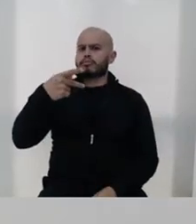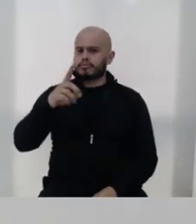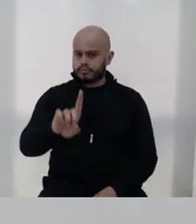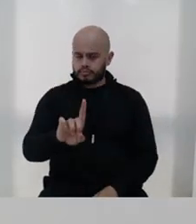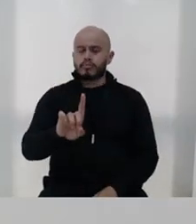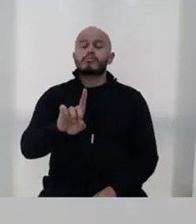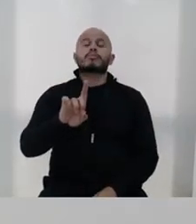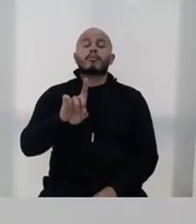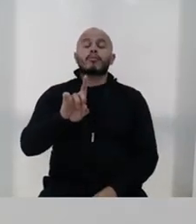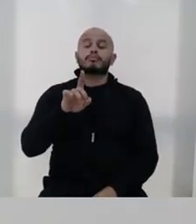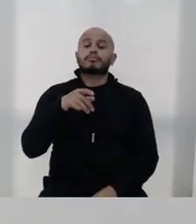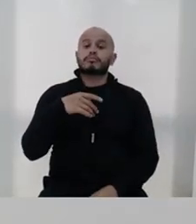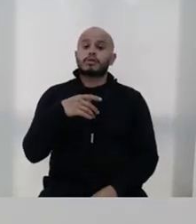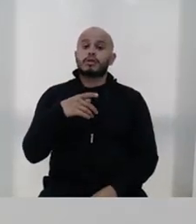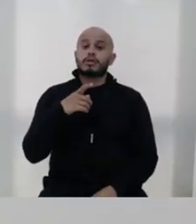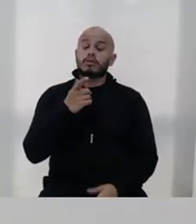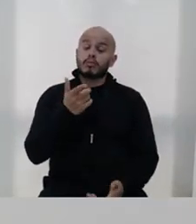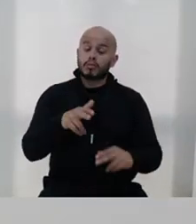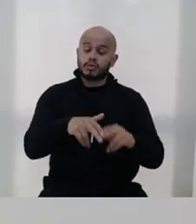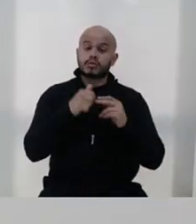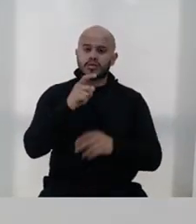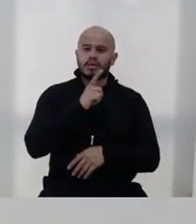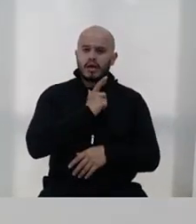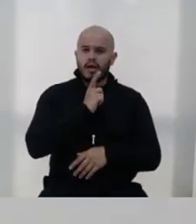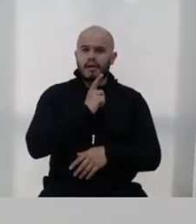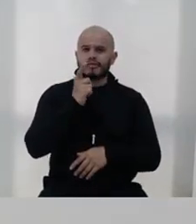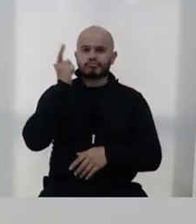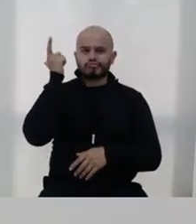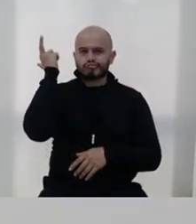inteiro. Então, houve a possibilidade de